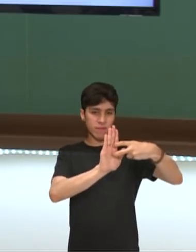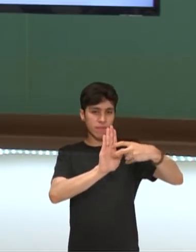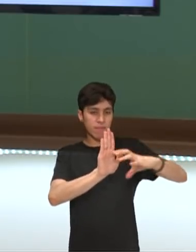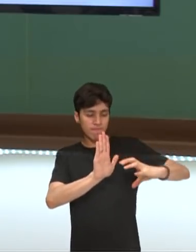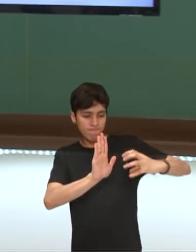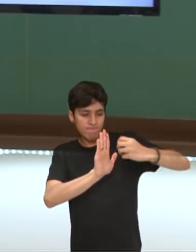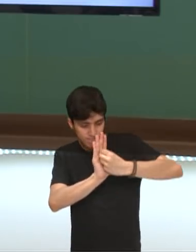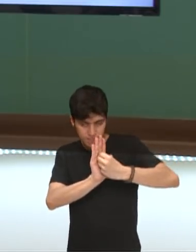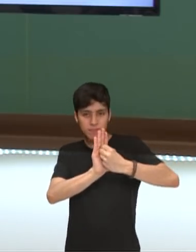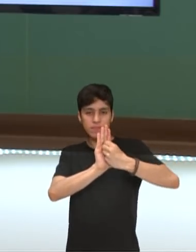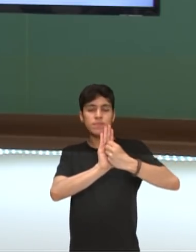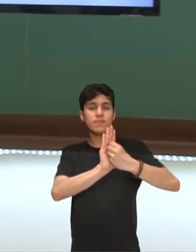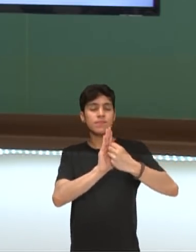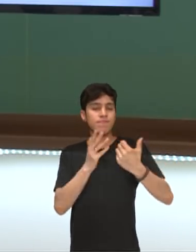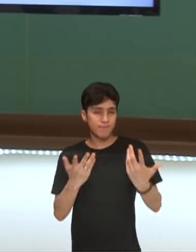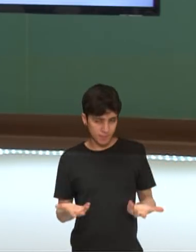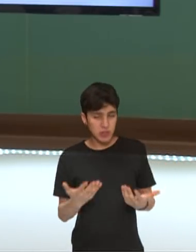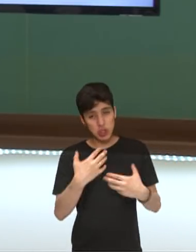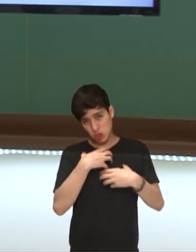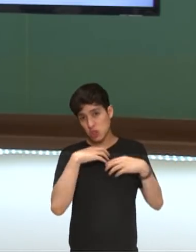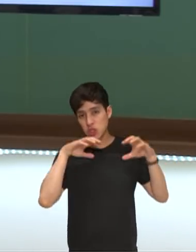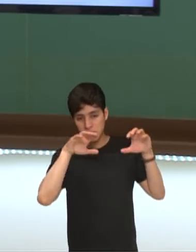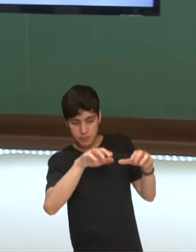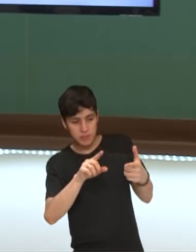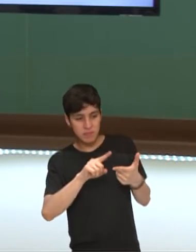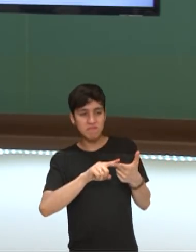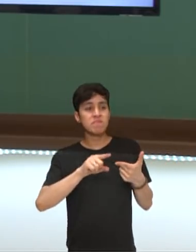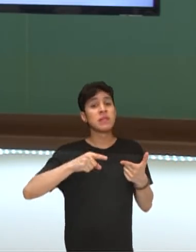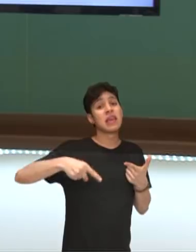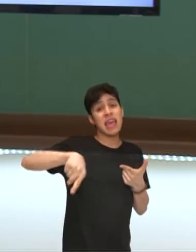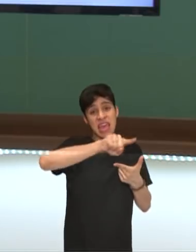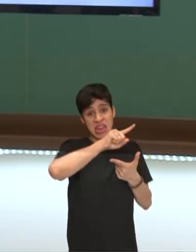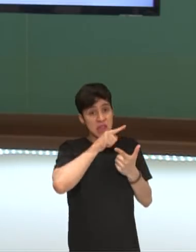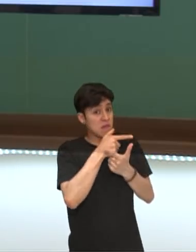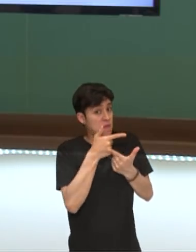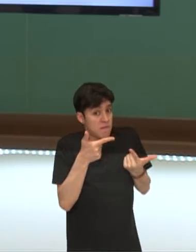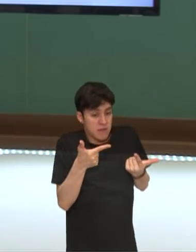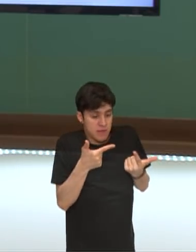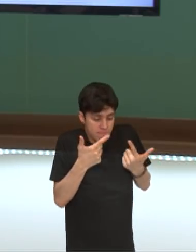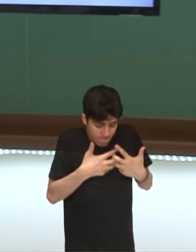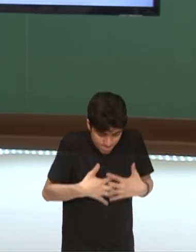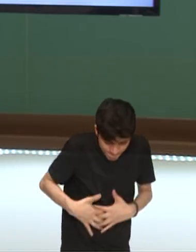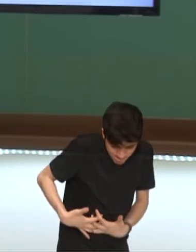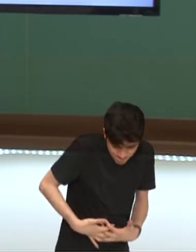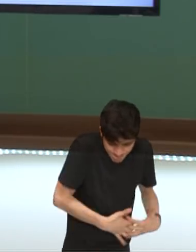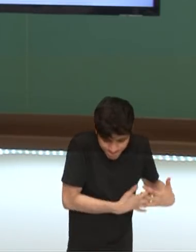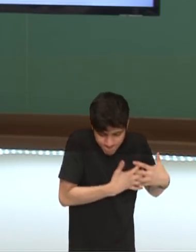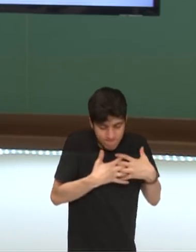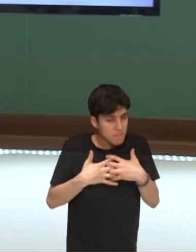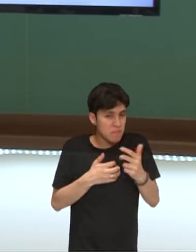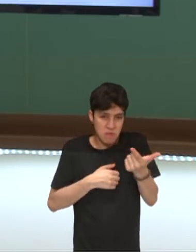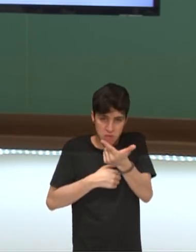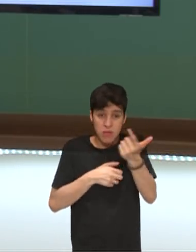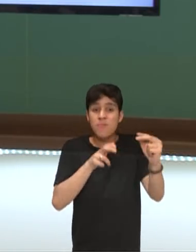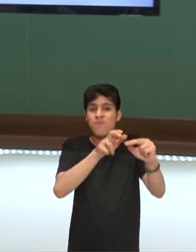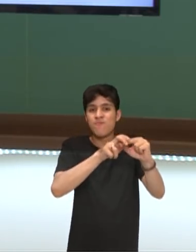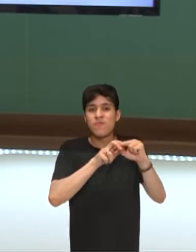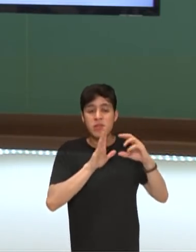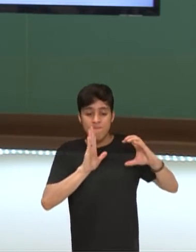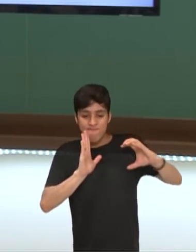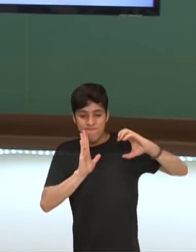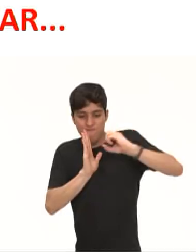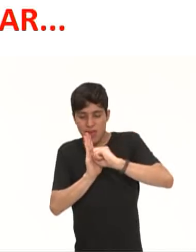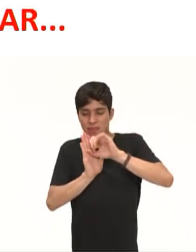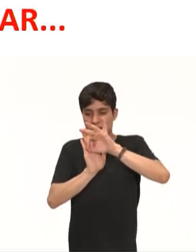parasitas intracelulares obrigatórios. Eles têm ausência de metabolismo próprio, justamente por isso que eles precisam invadir as células e